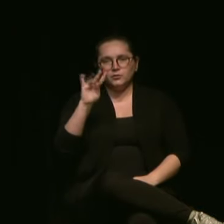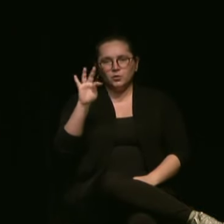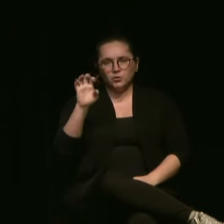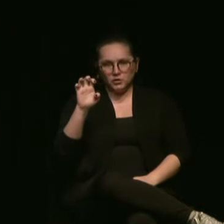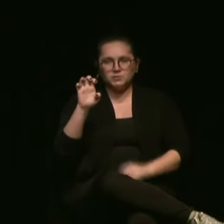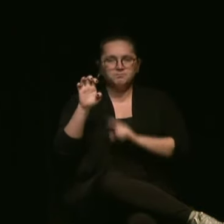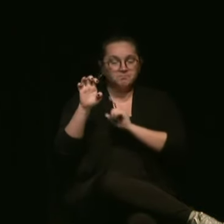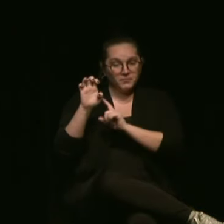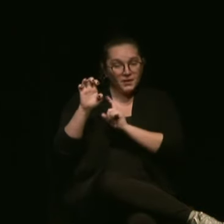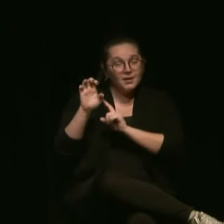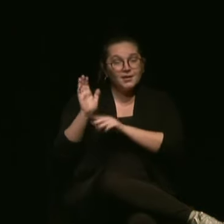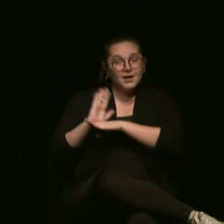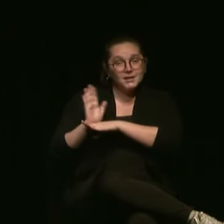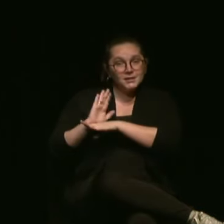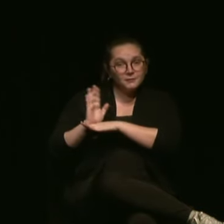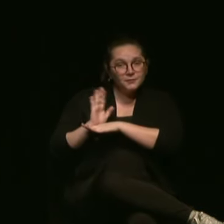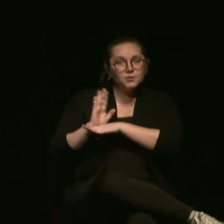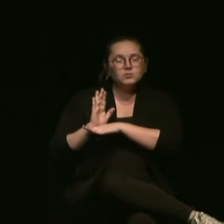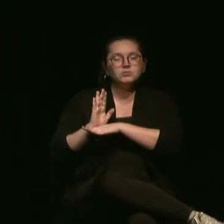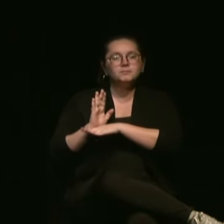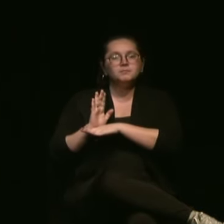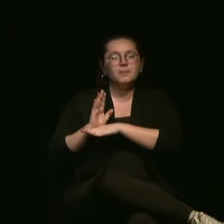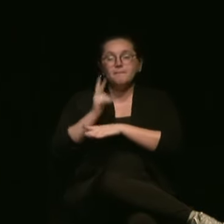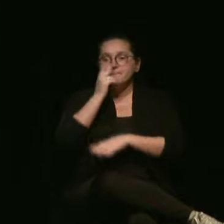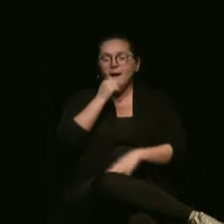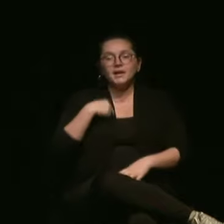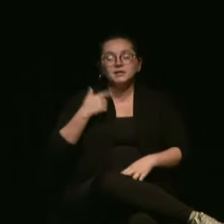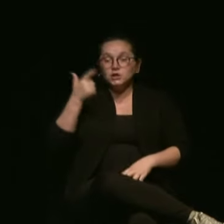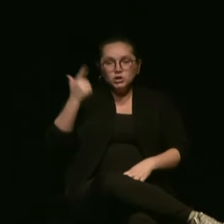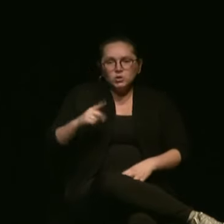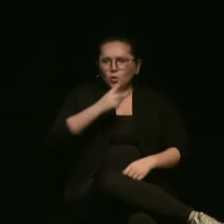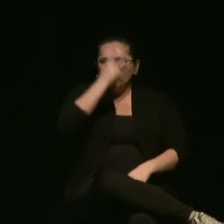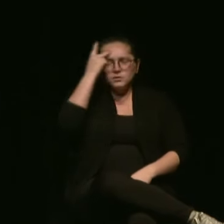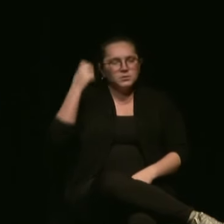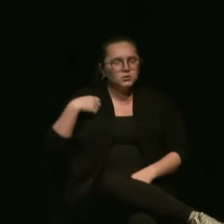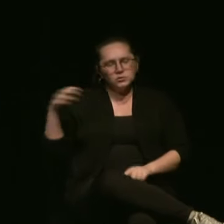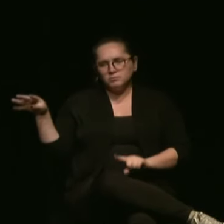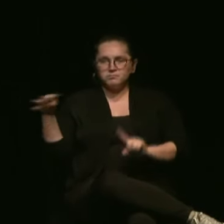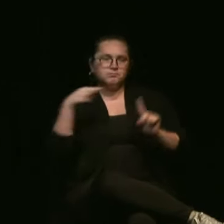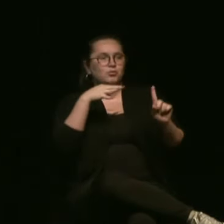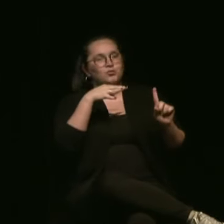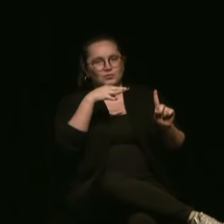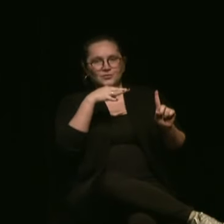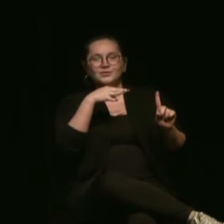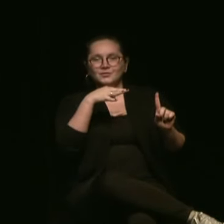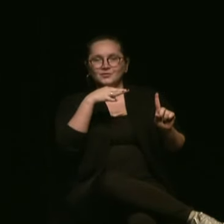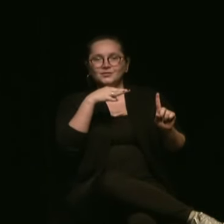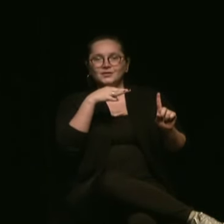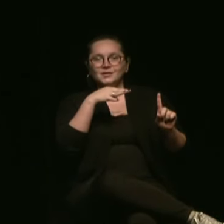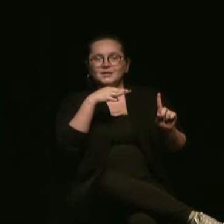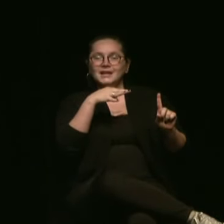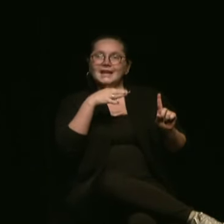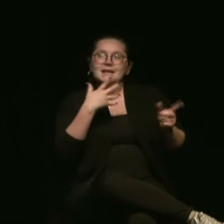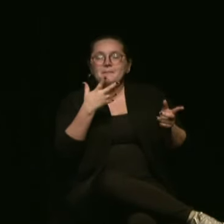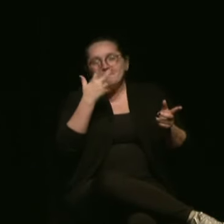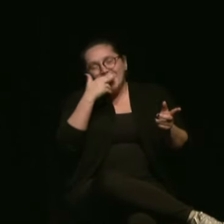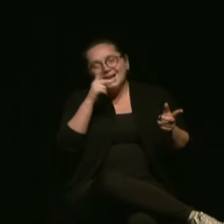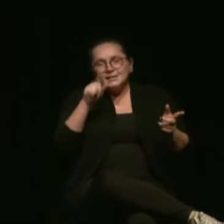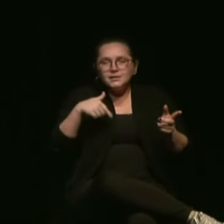que é o filme que relança o Coutinho. E relança o Coutinho na segunda carreira dele, digamos